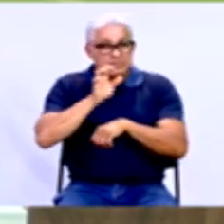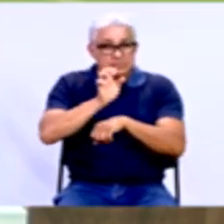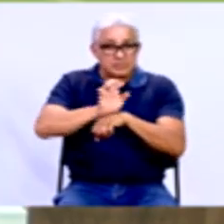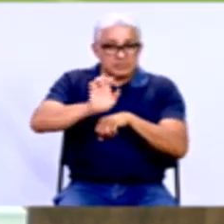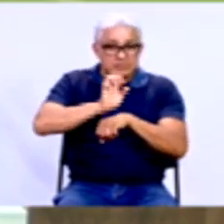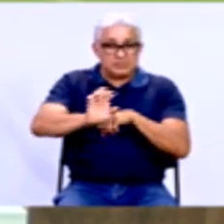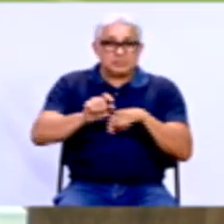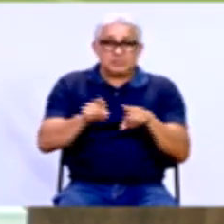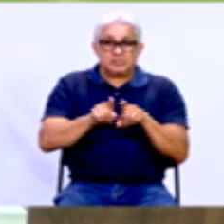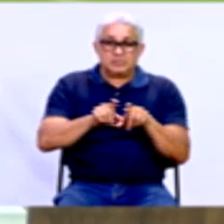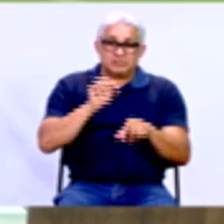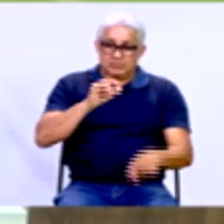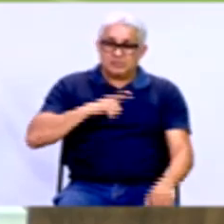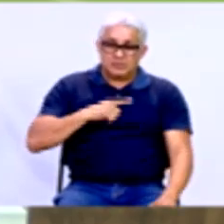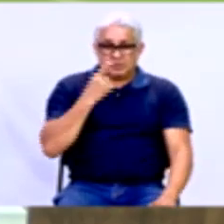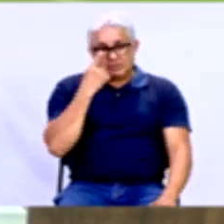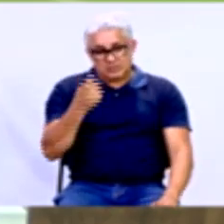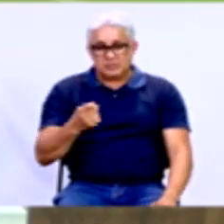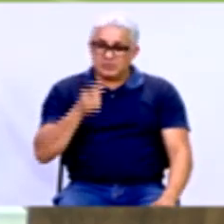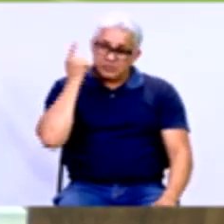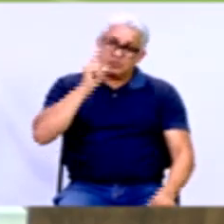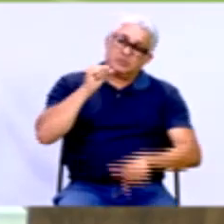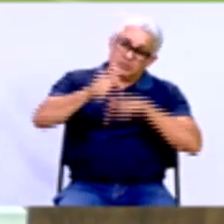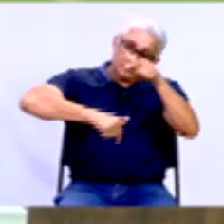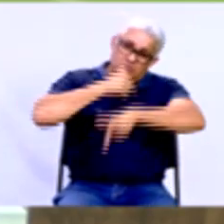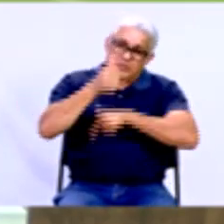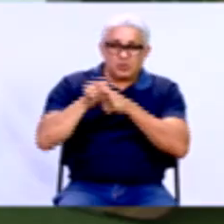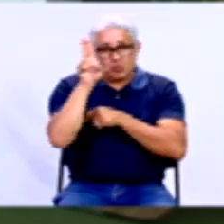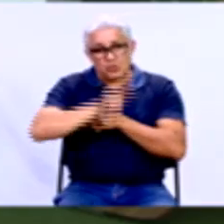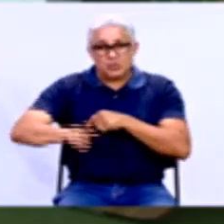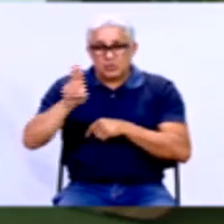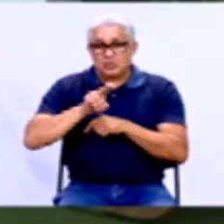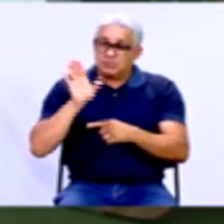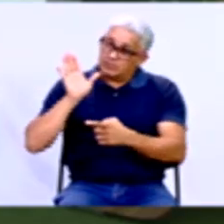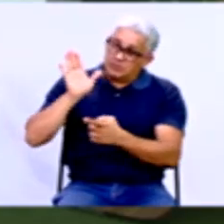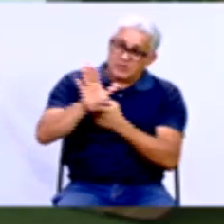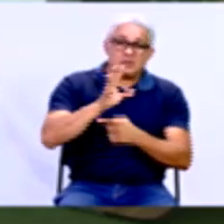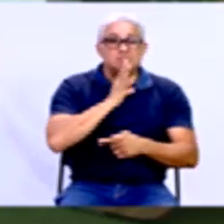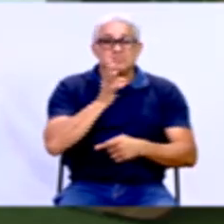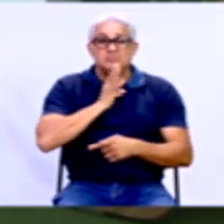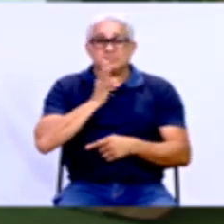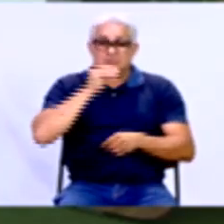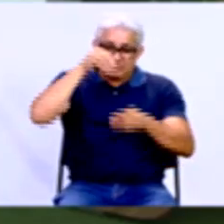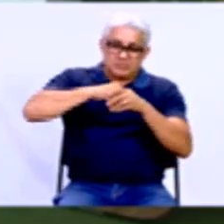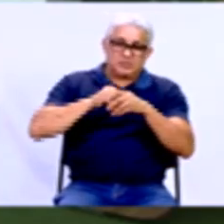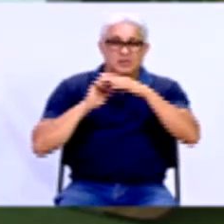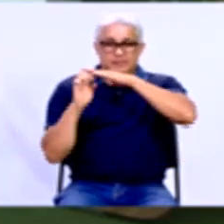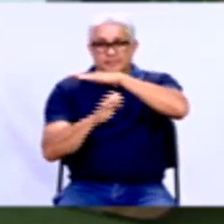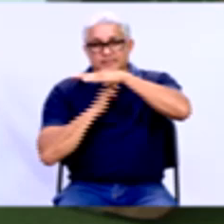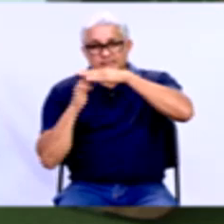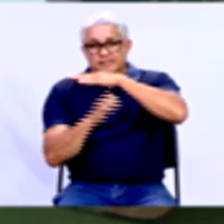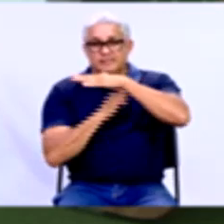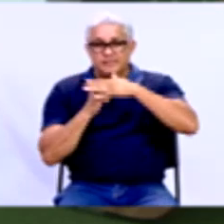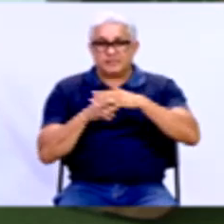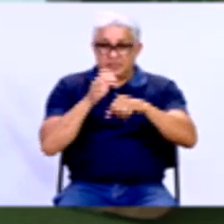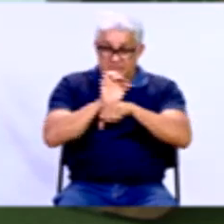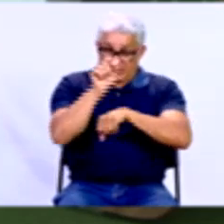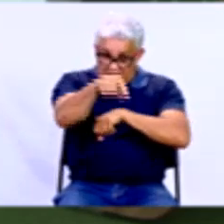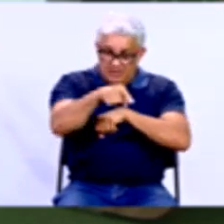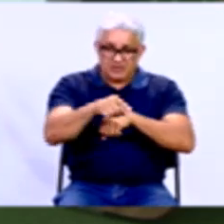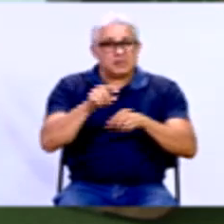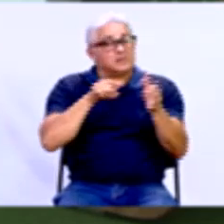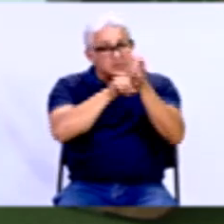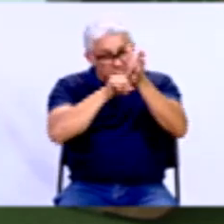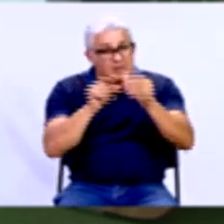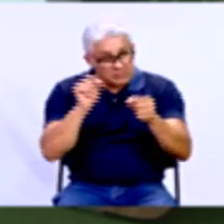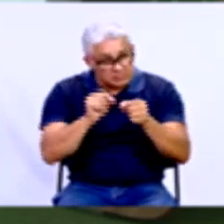de repente, se tiver interesse, conseguir um emprego, utilizando isso aqui para mostrar o conhecimento que ele tem dentro da organização. Ele vai estagiar lá, mas ele faz uma